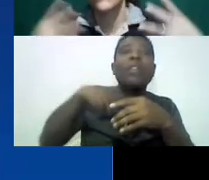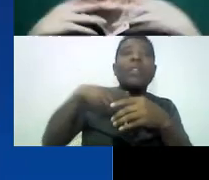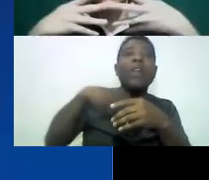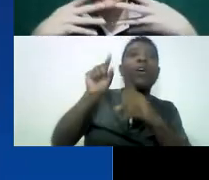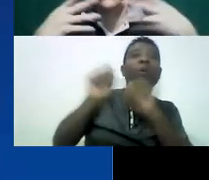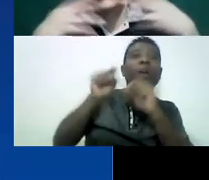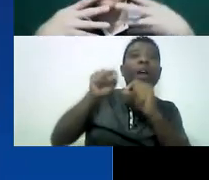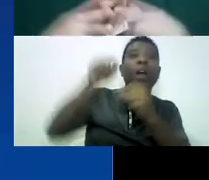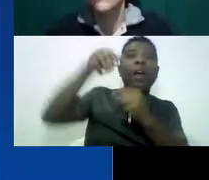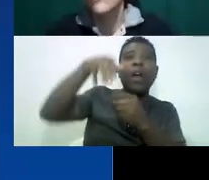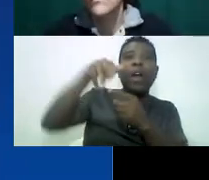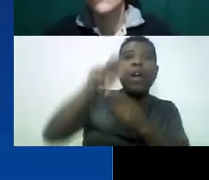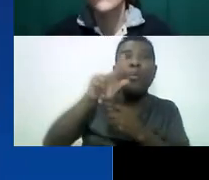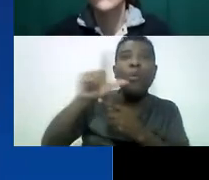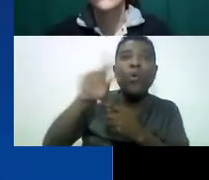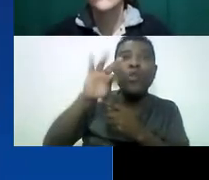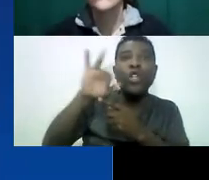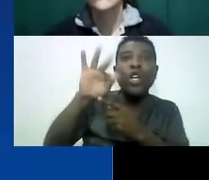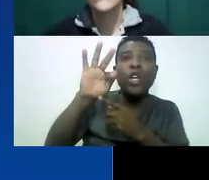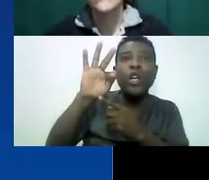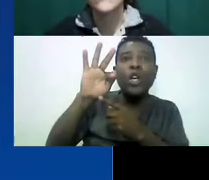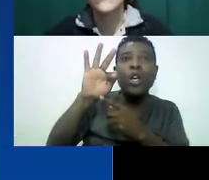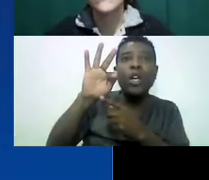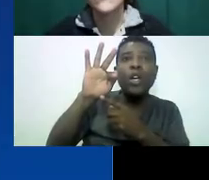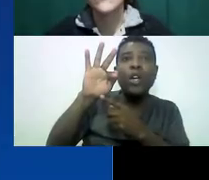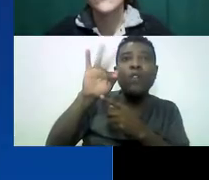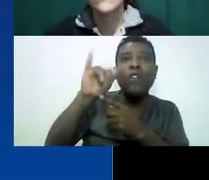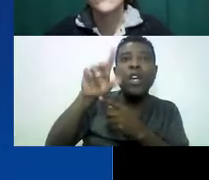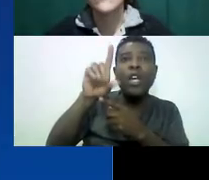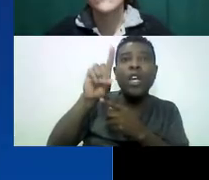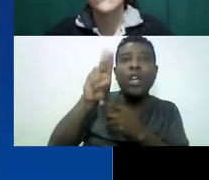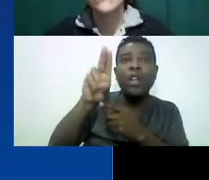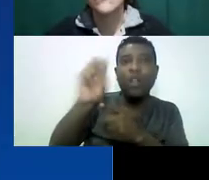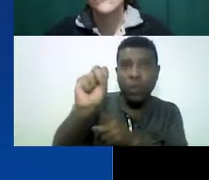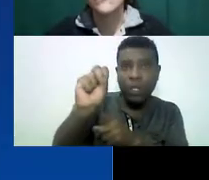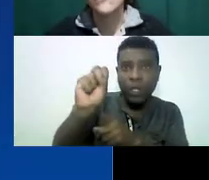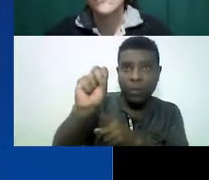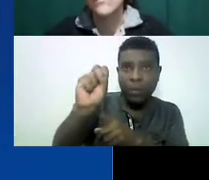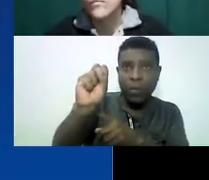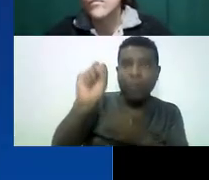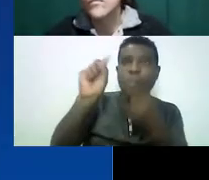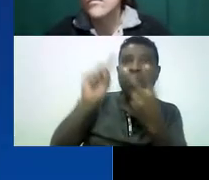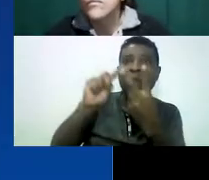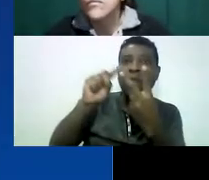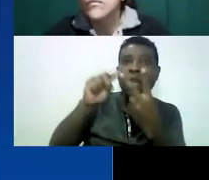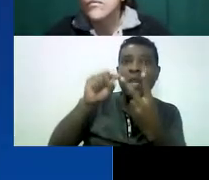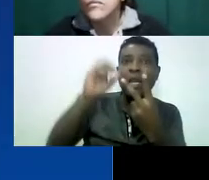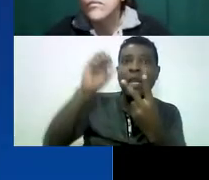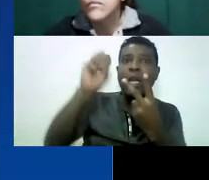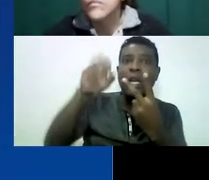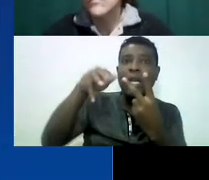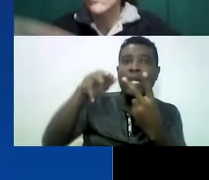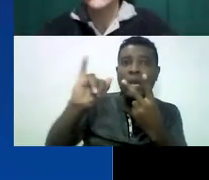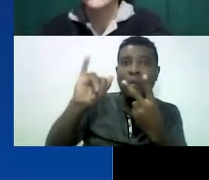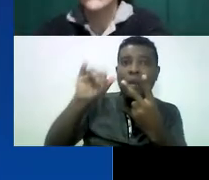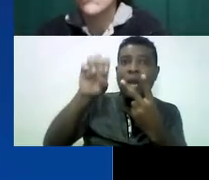cervical, porque ele está ligado não à cabeça, ele está ligado à coluna cervical. Então, são músculos, gente, que têm inserção diretamente sobre